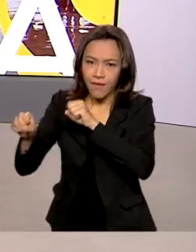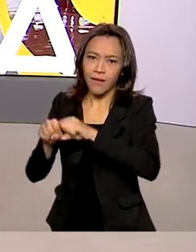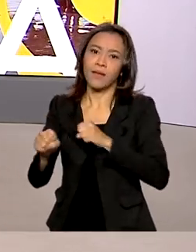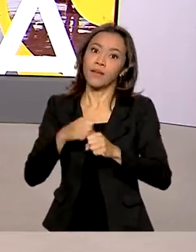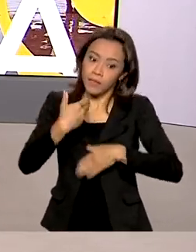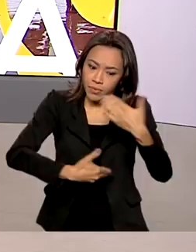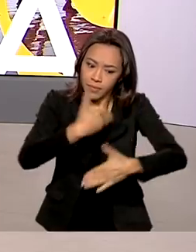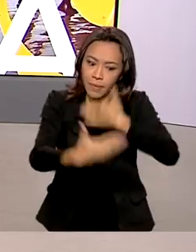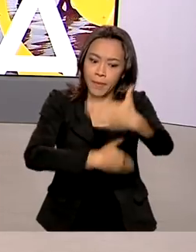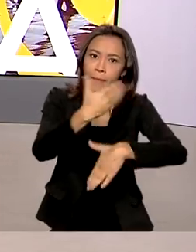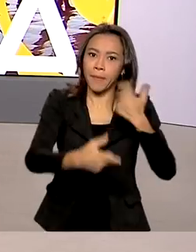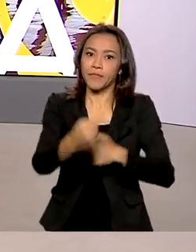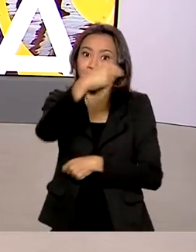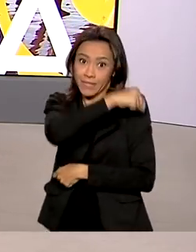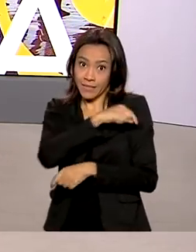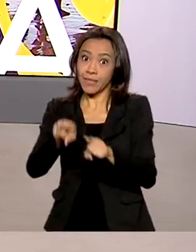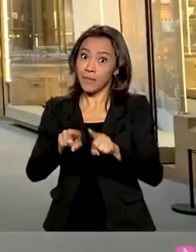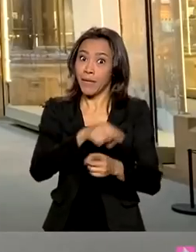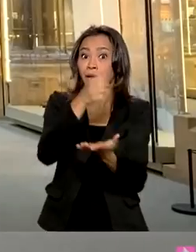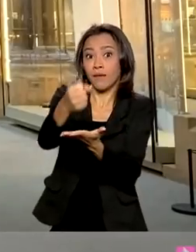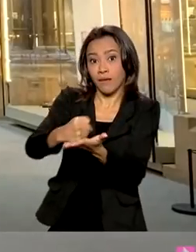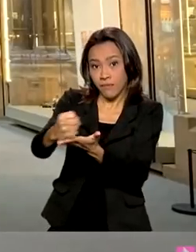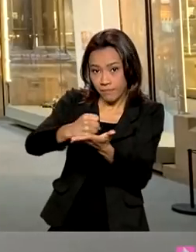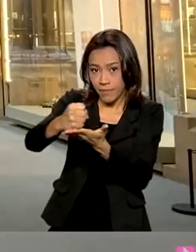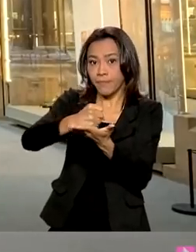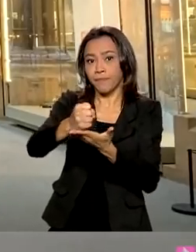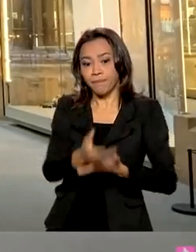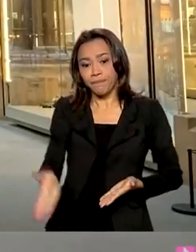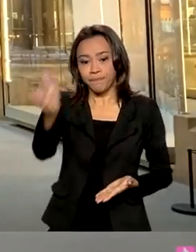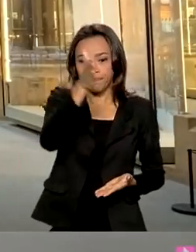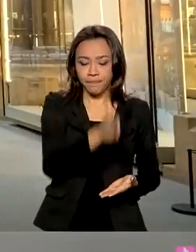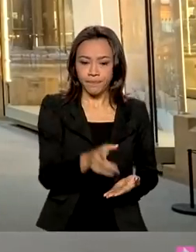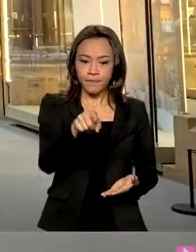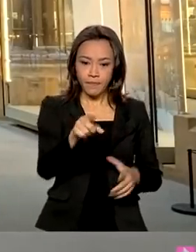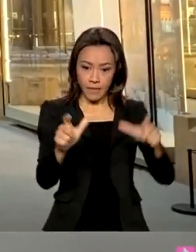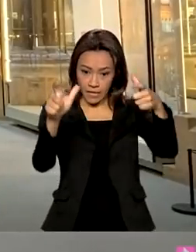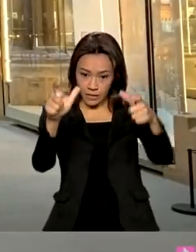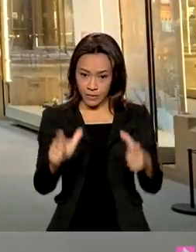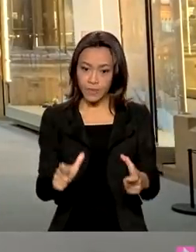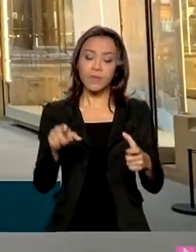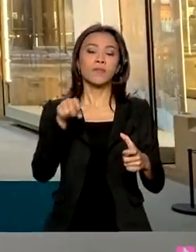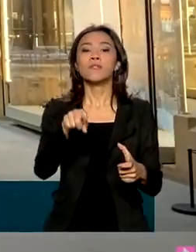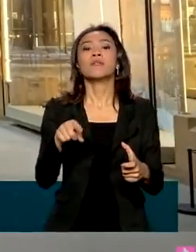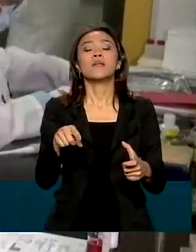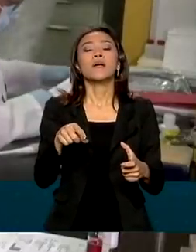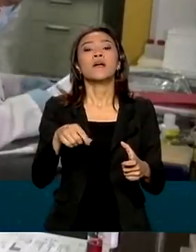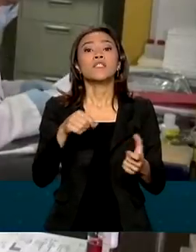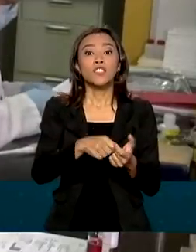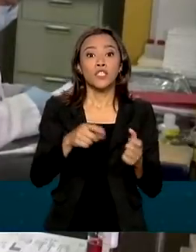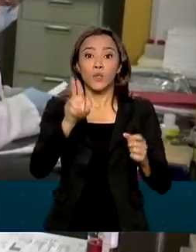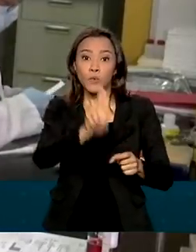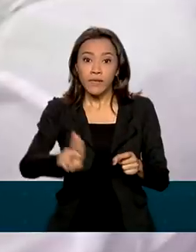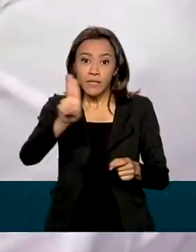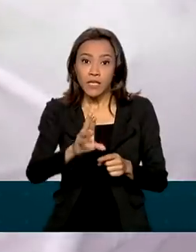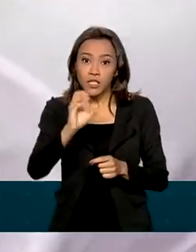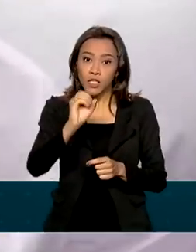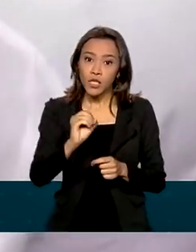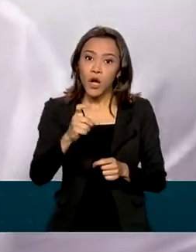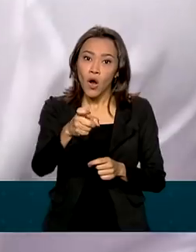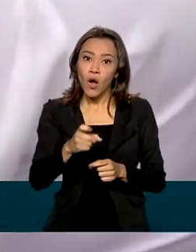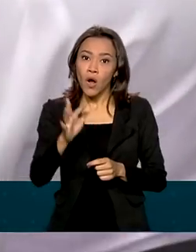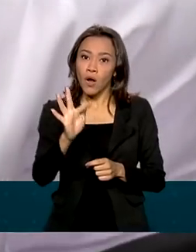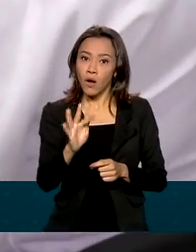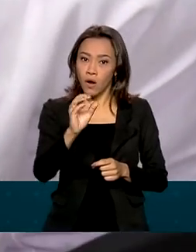desenvolver vacinas e medicamentos. A unidade de Oxford no Brasil vai priorizar a pesquisa em saúde